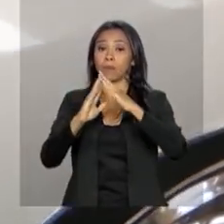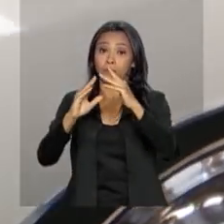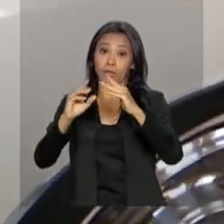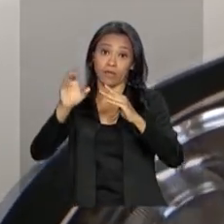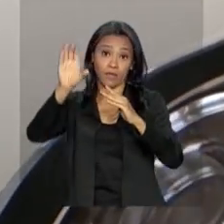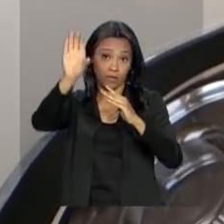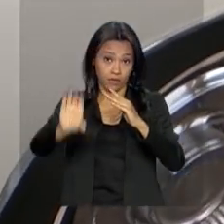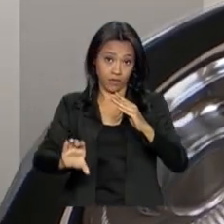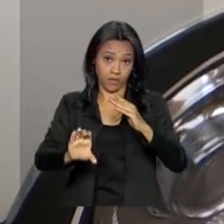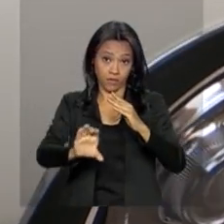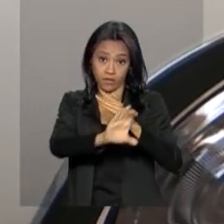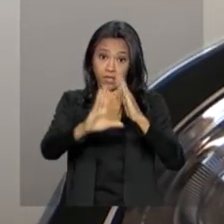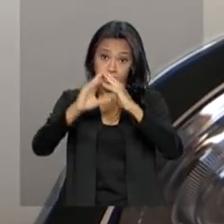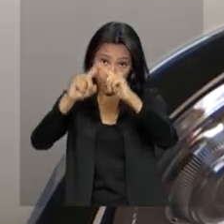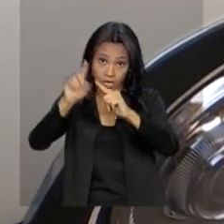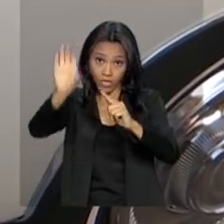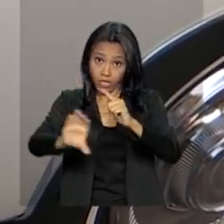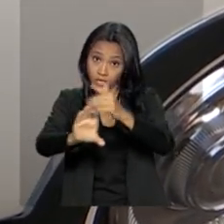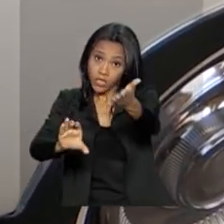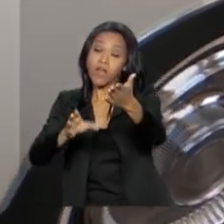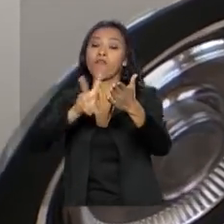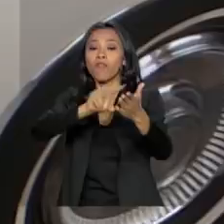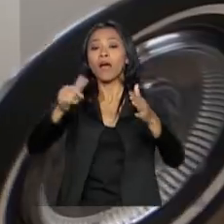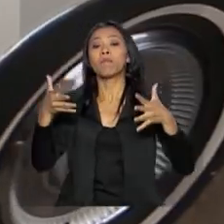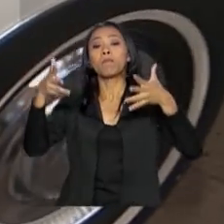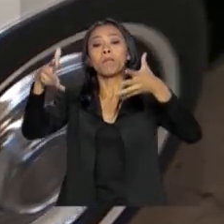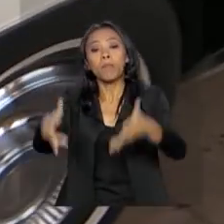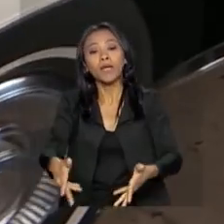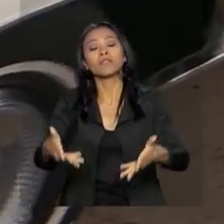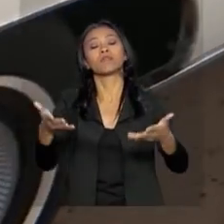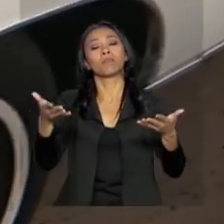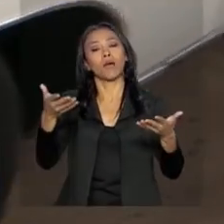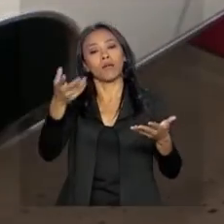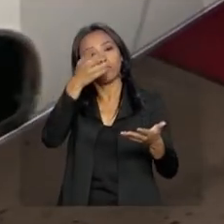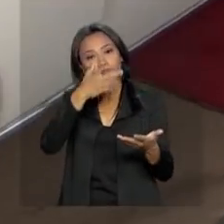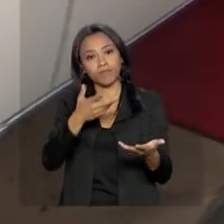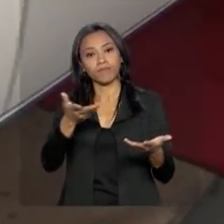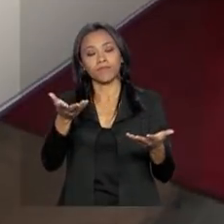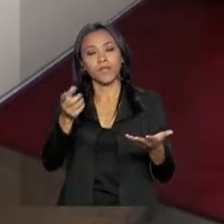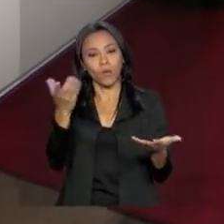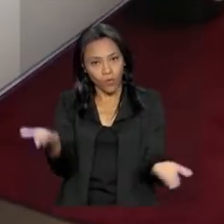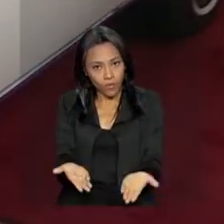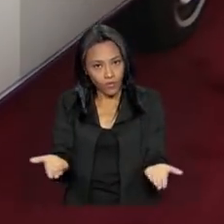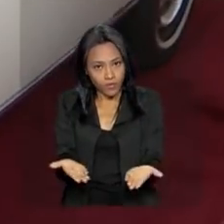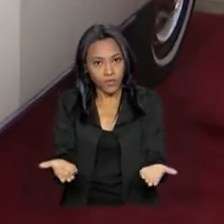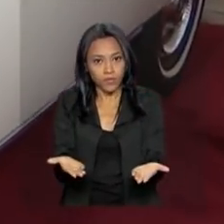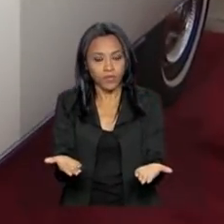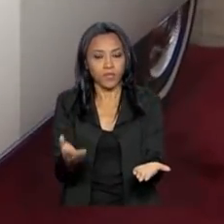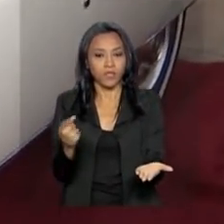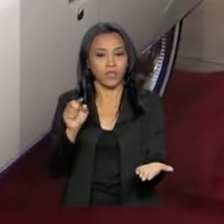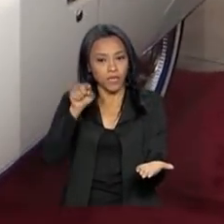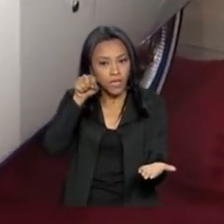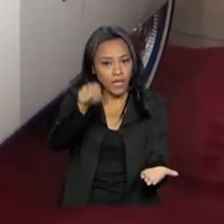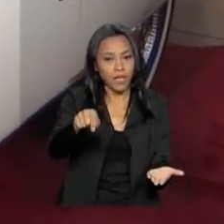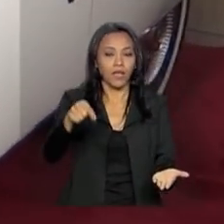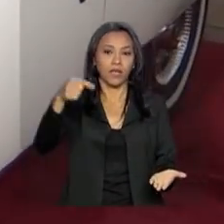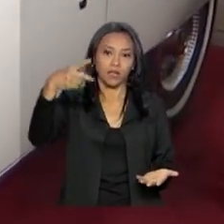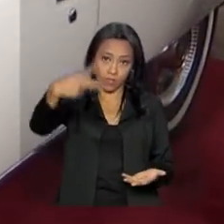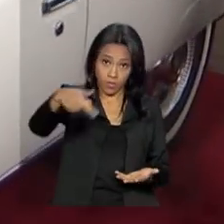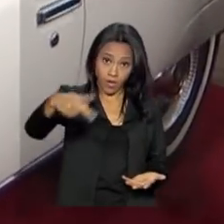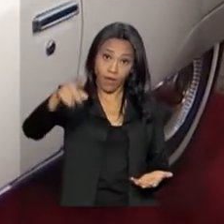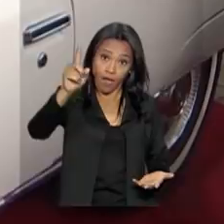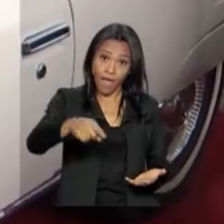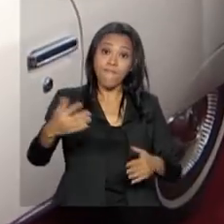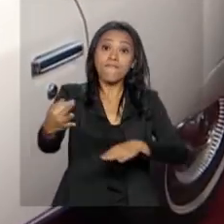onde os convidados vão participar de uma cerimônia religiosa hoje eh no Paraguai é